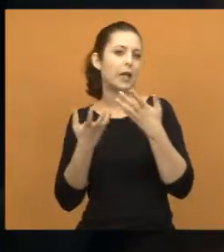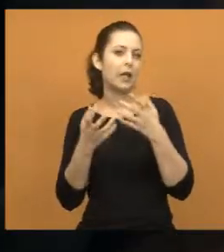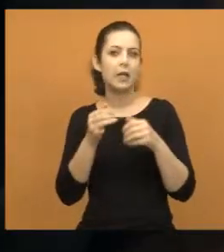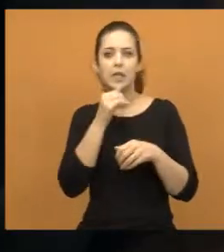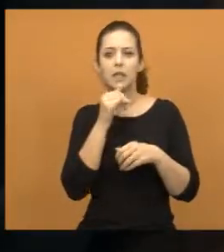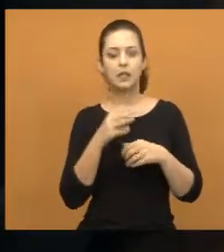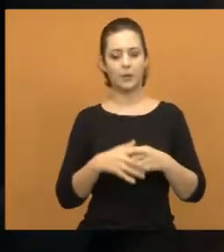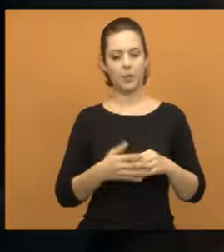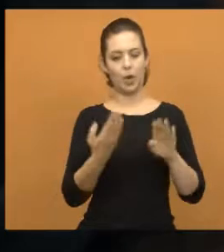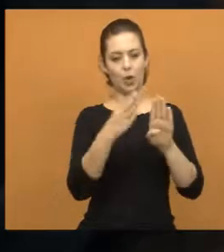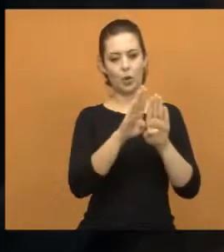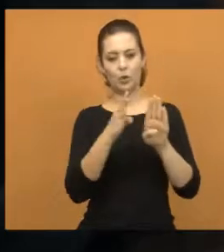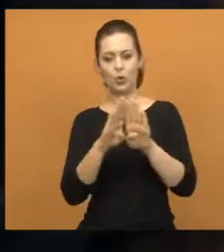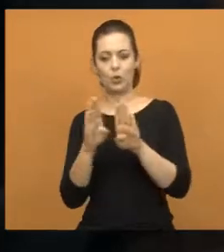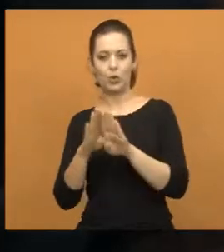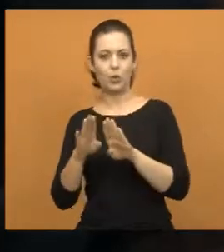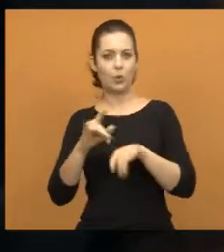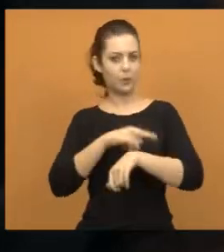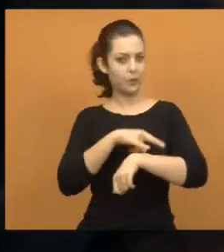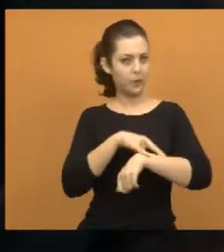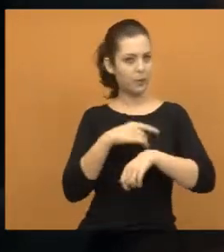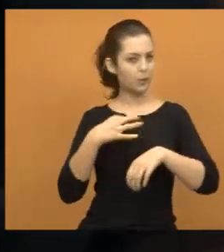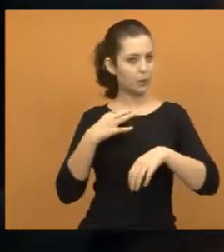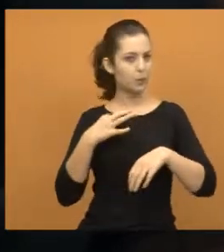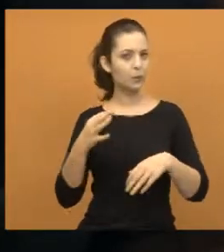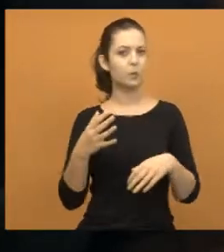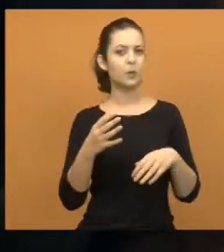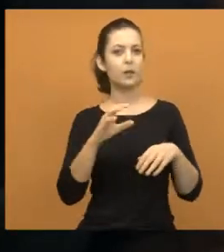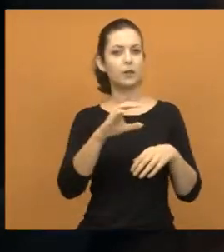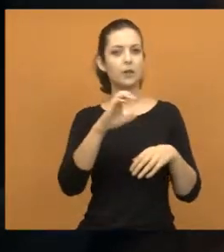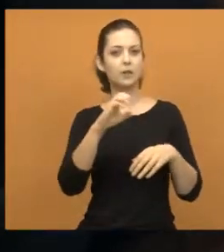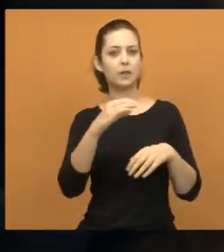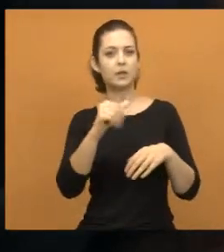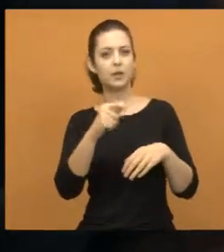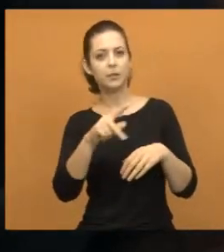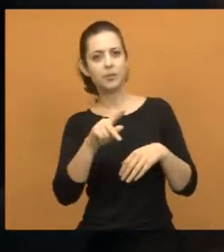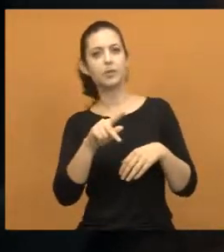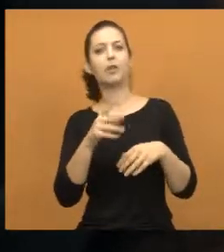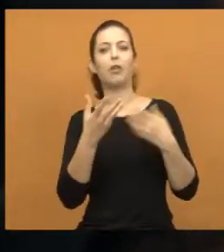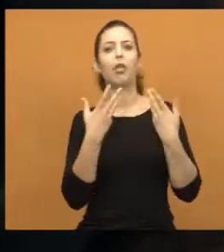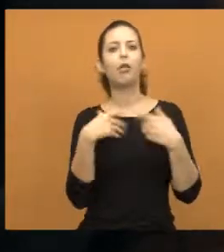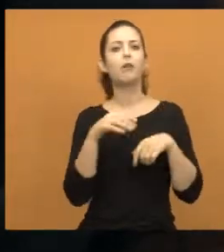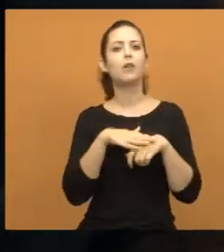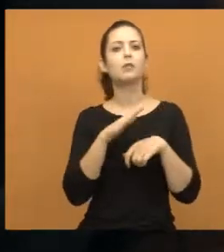o vestiário do campo de SECAP, ela quer fazer o vestiário.